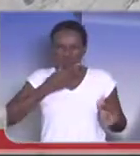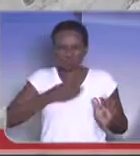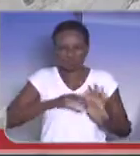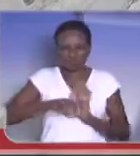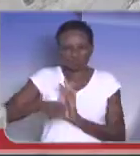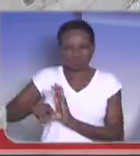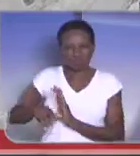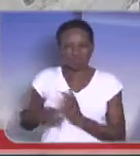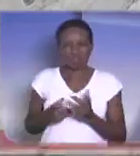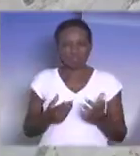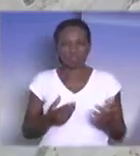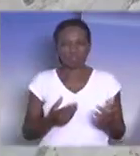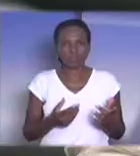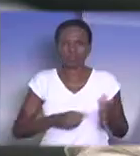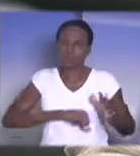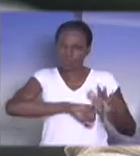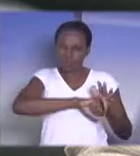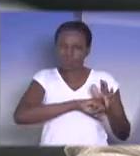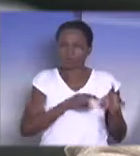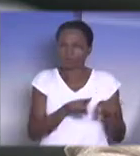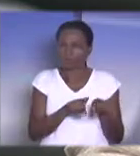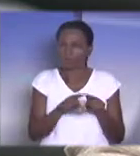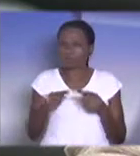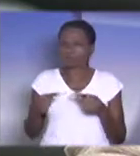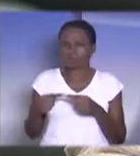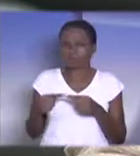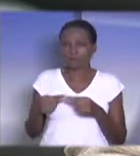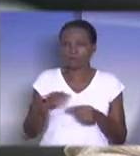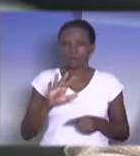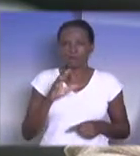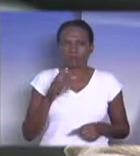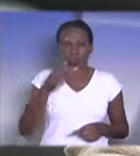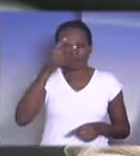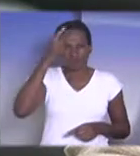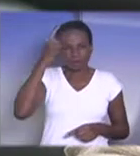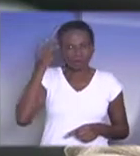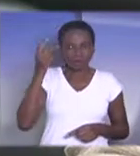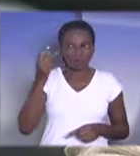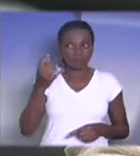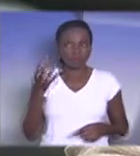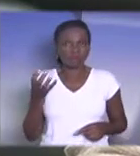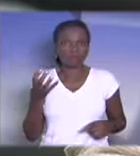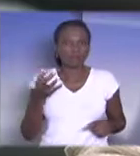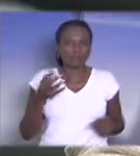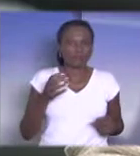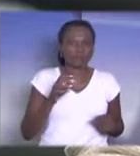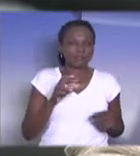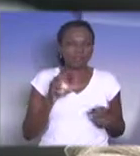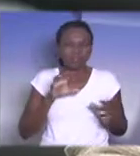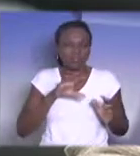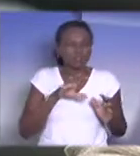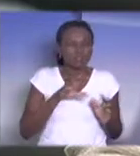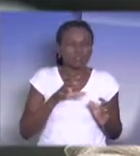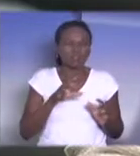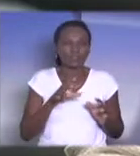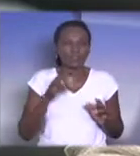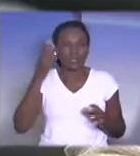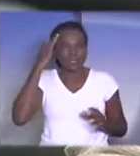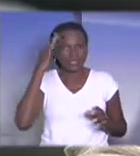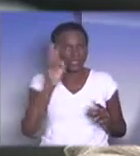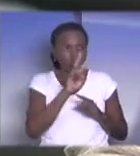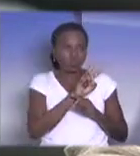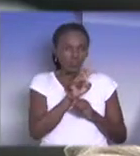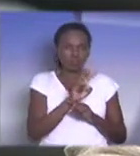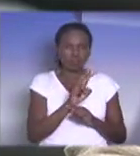indivíduo que faz isso, é um criminoso. Quando o criminoso ele quer agir, ele sabe que está sendo filmado, ele se inibe com a ação, porque ele sabe que está sendo localizado, está